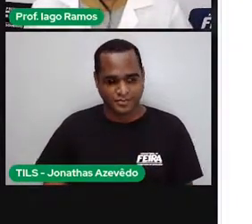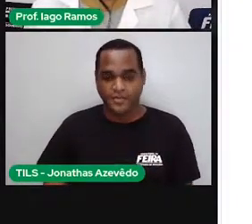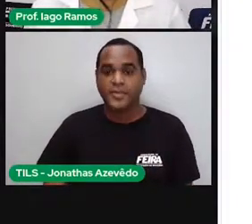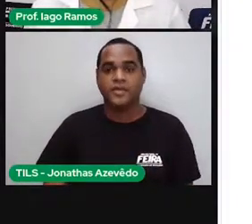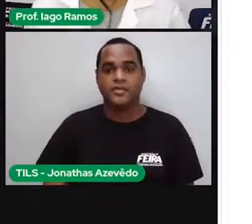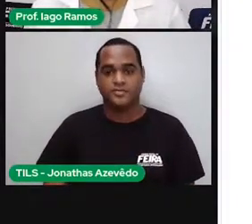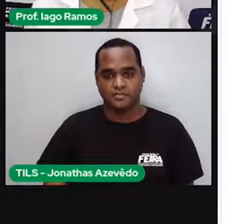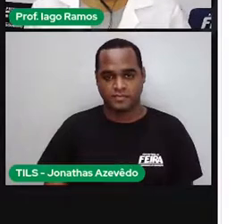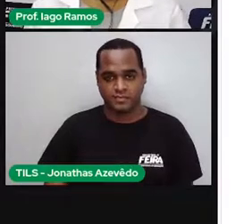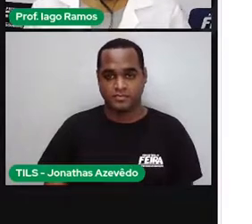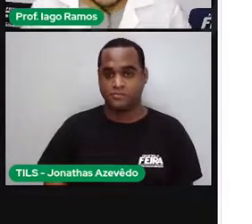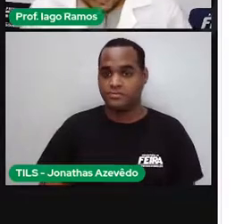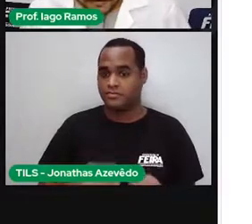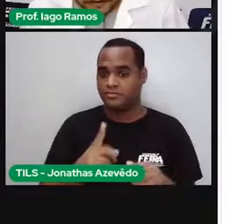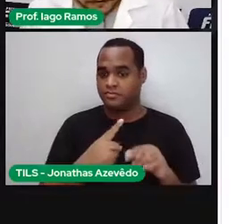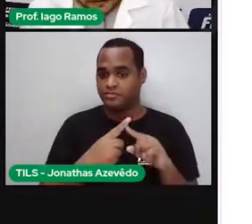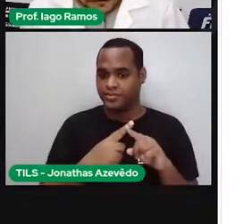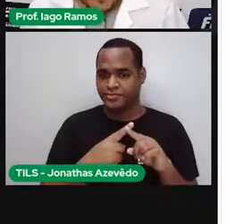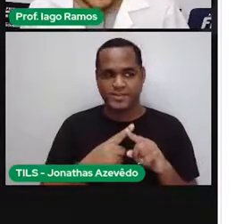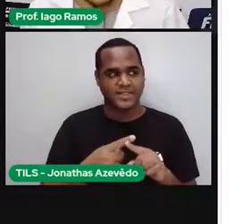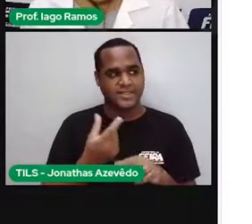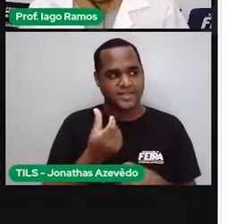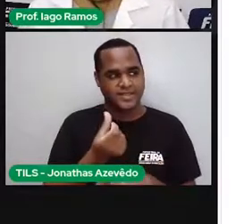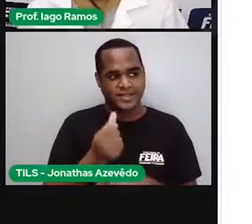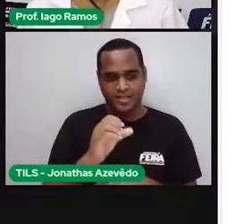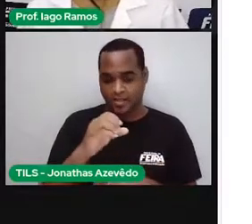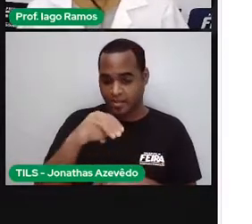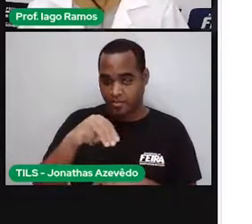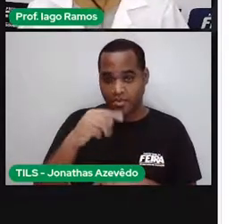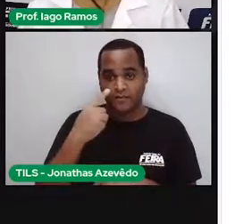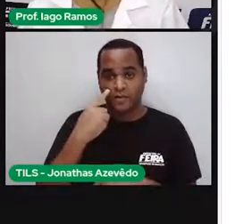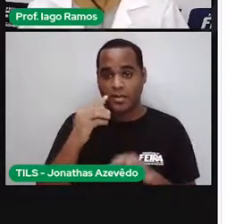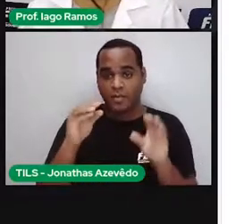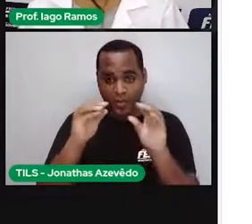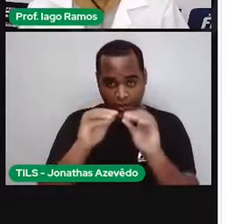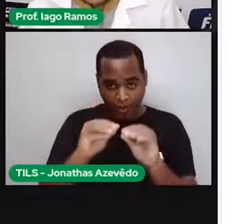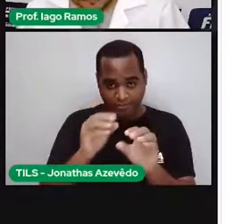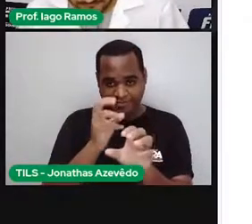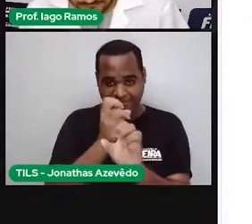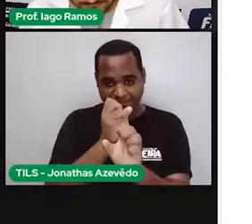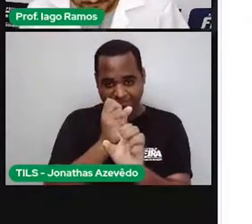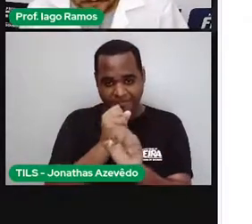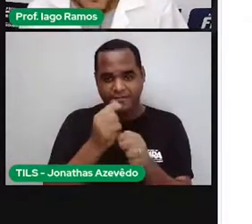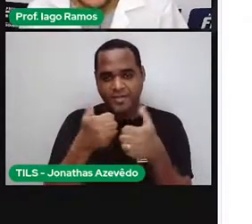o x 16 centímetros Vamos colocar assim